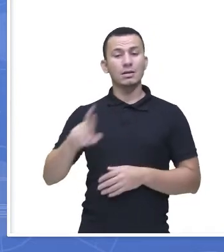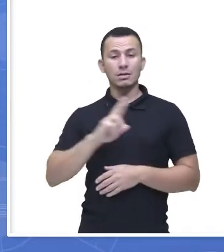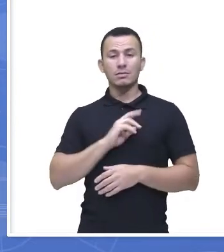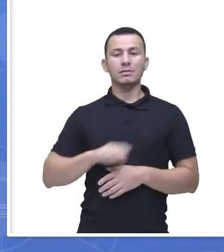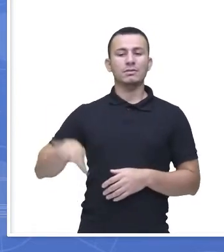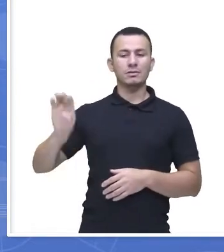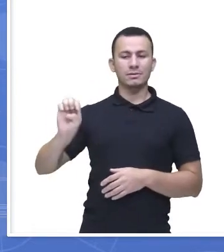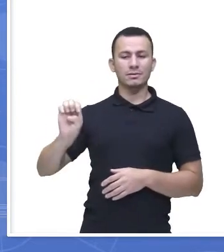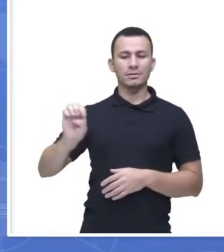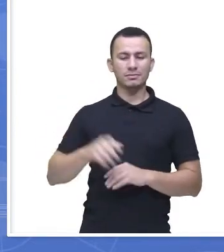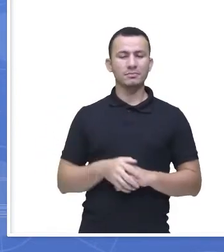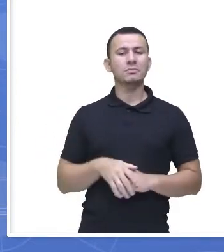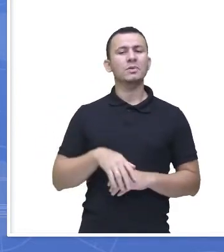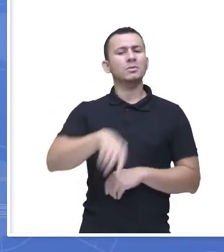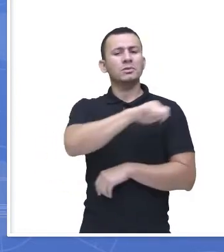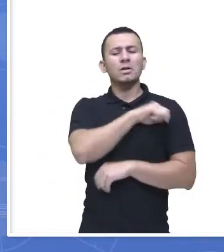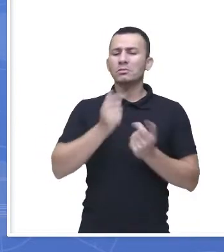E.